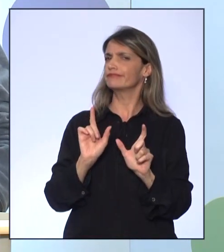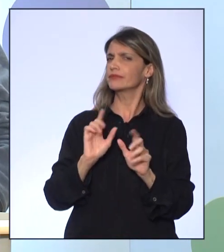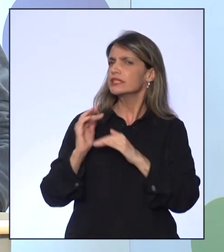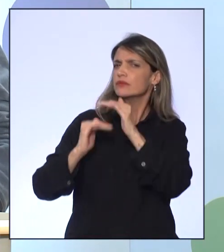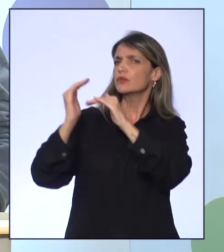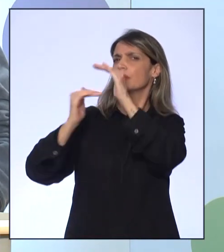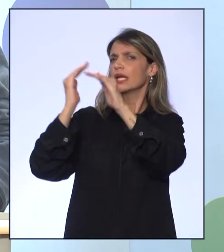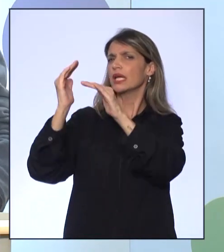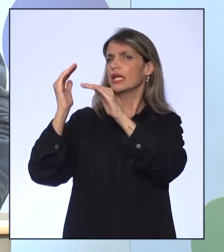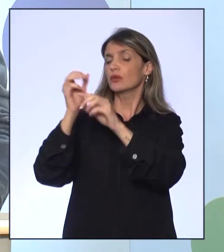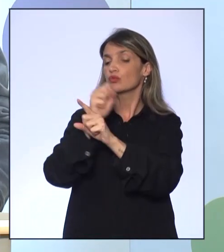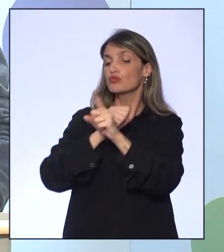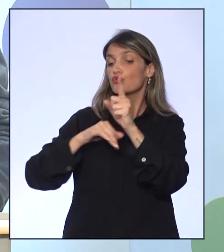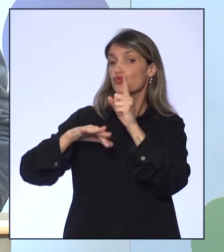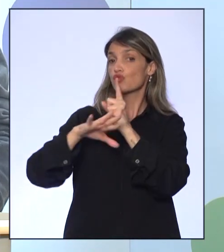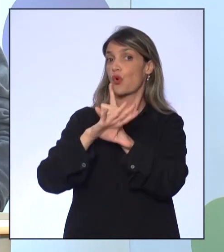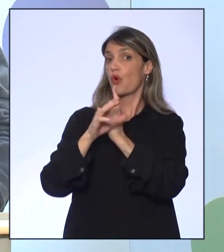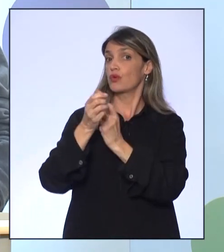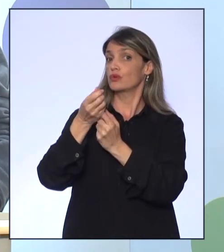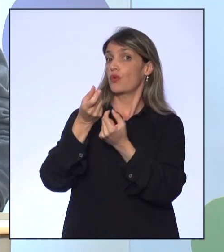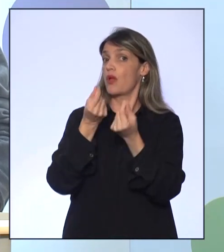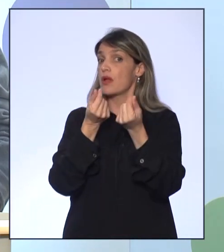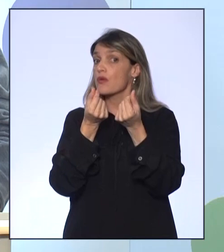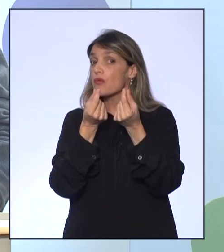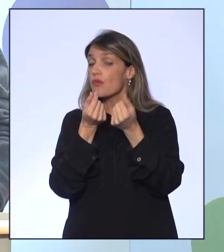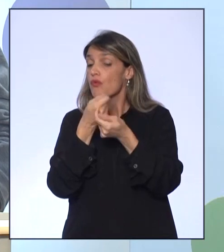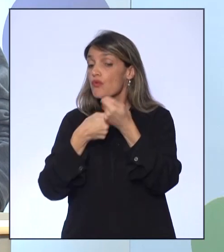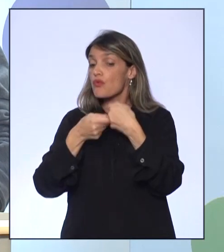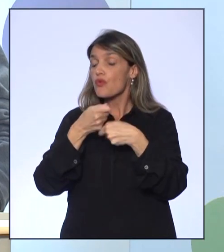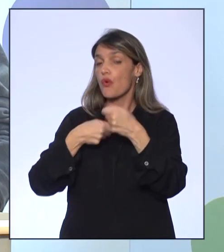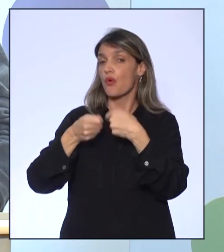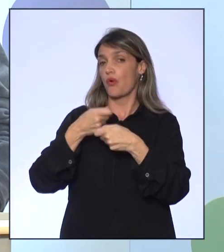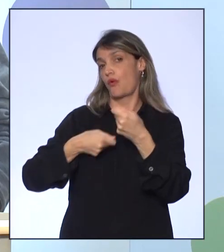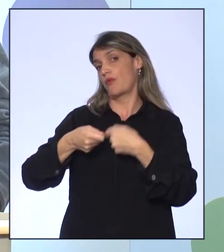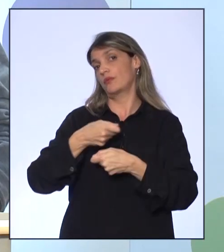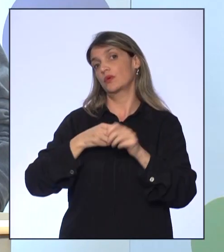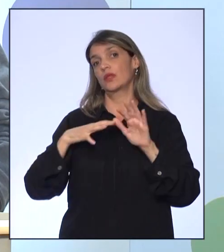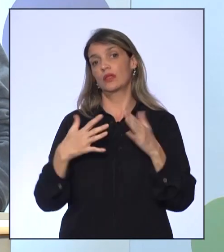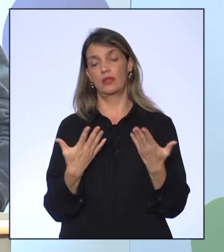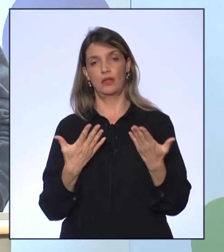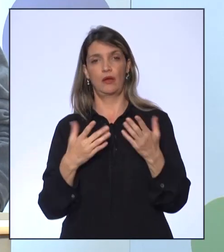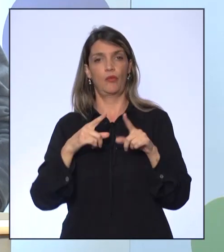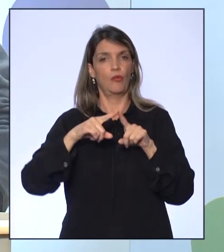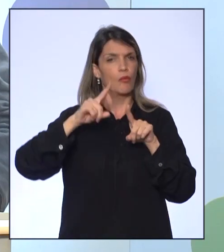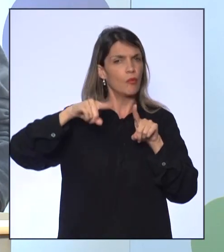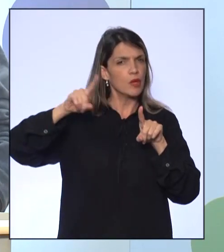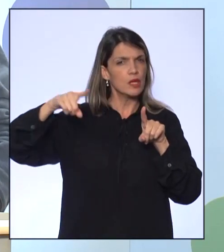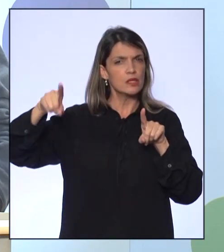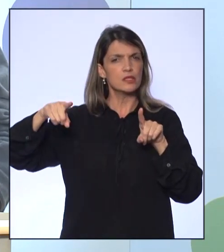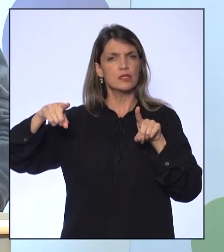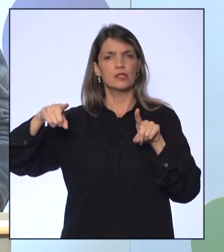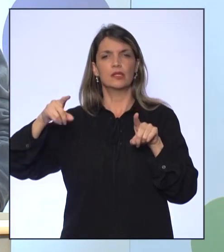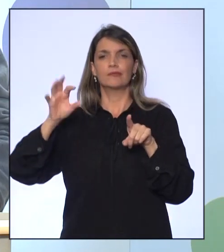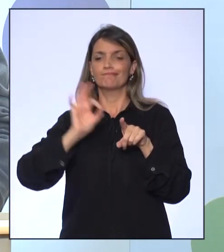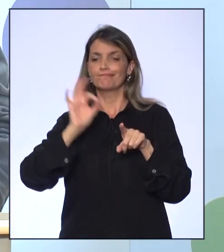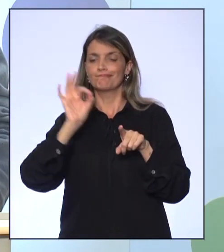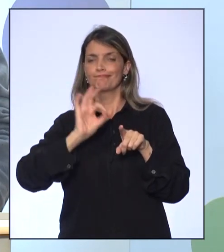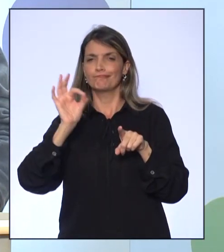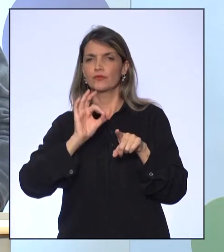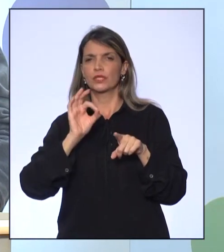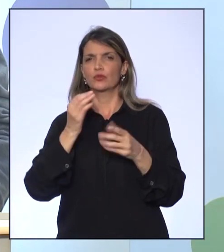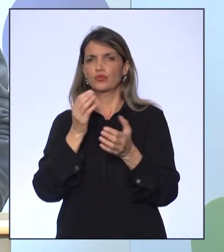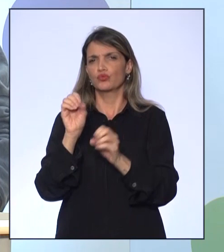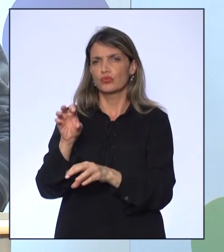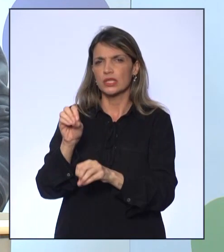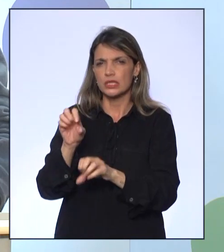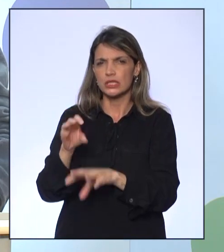aspecto socioeconômico. É o caso do IDH elevado. Então, o índice de educação, o índice de saúde, o